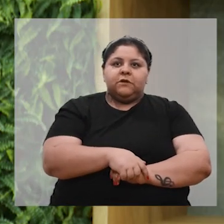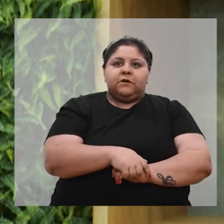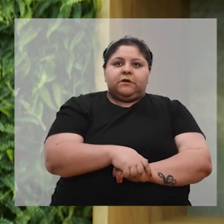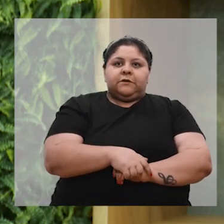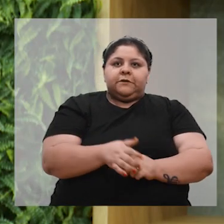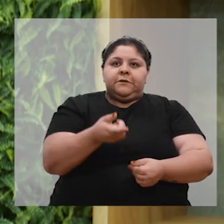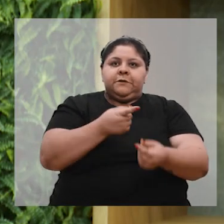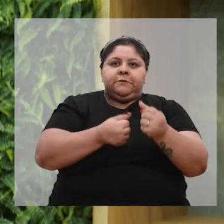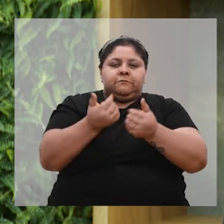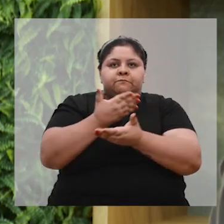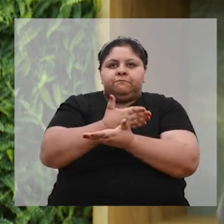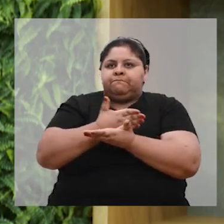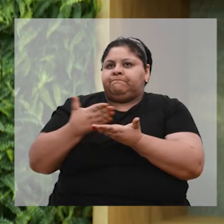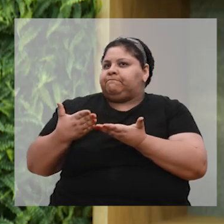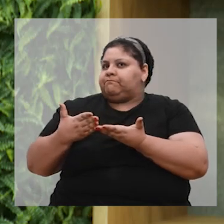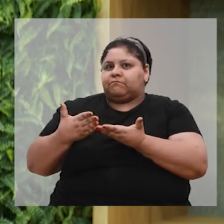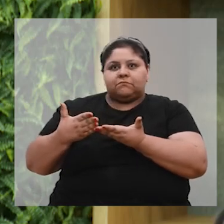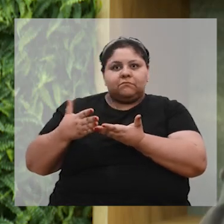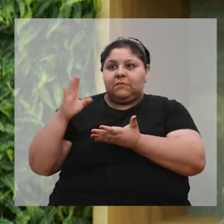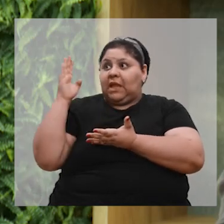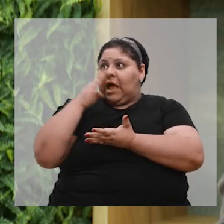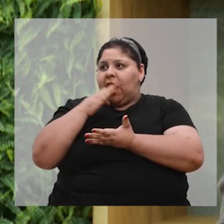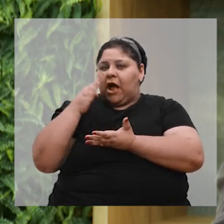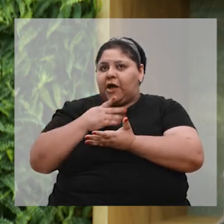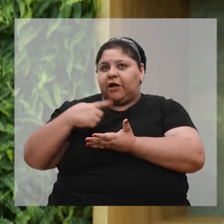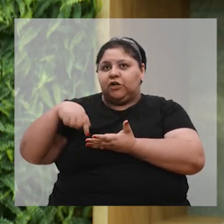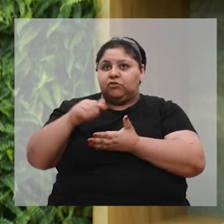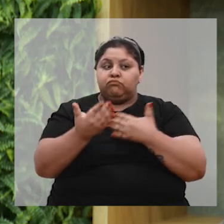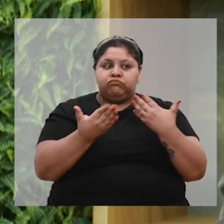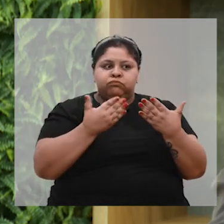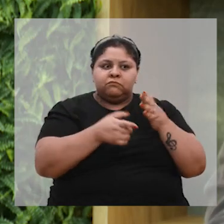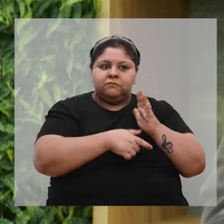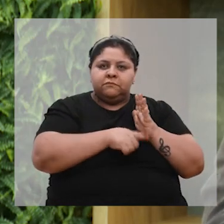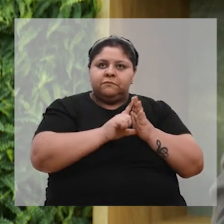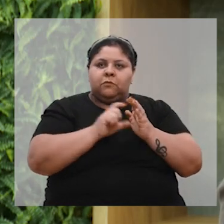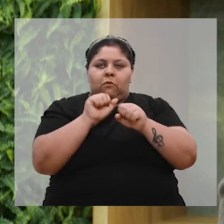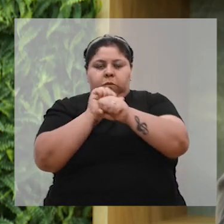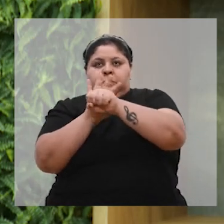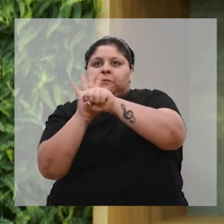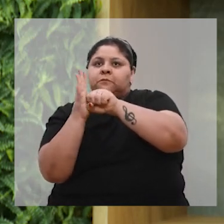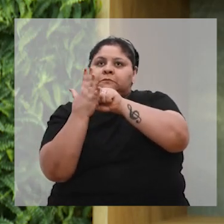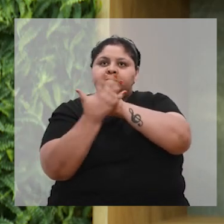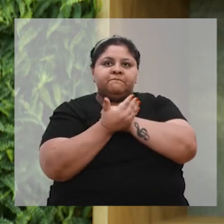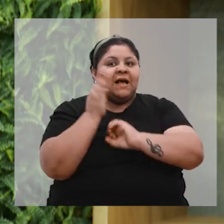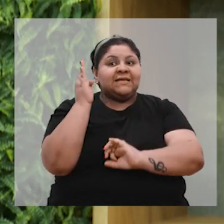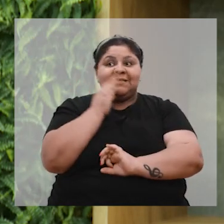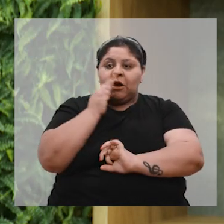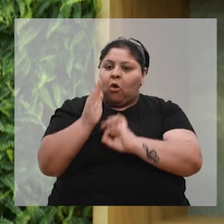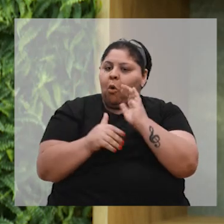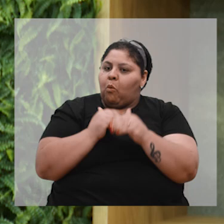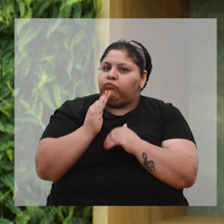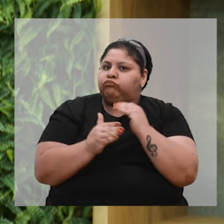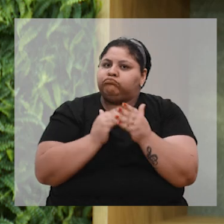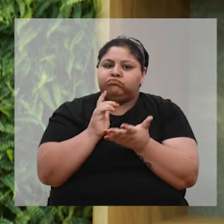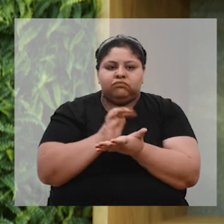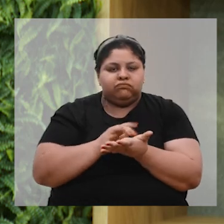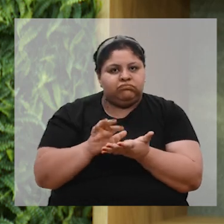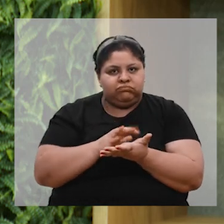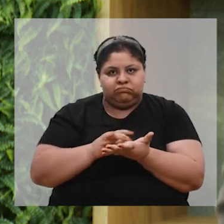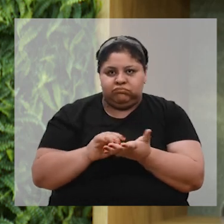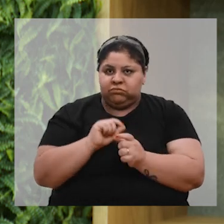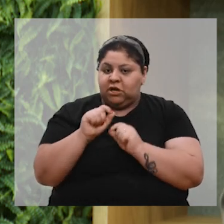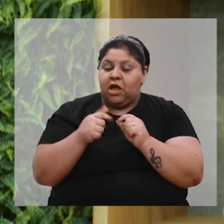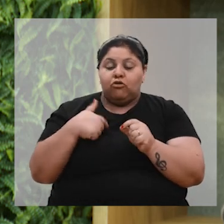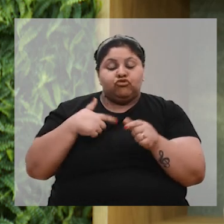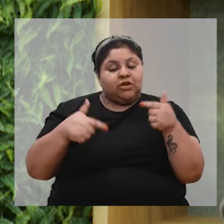Esse negócio, ele começou meio que sem querer, né? Nós estávamos conversando antes, né, que a pandemia, ela acelerou o processo de digitalização.